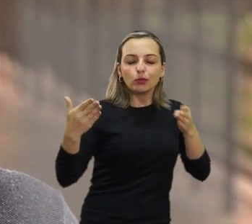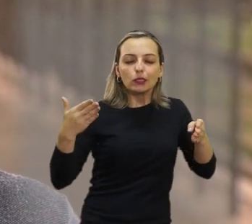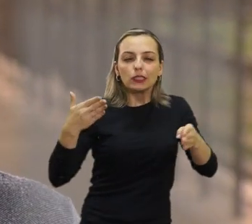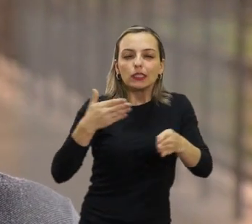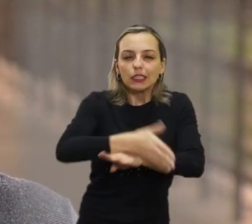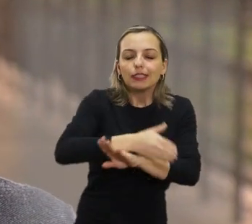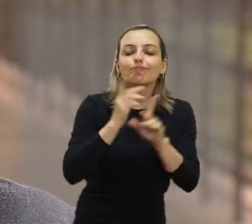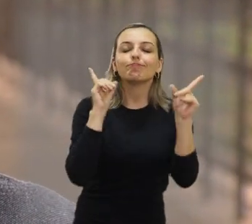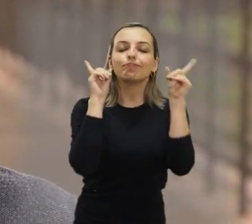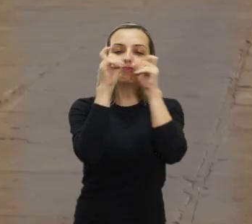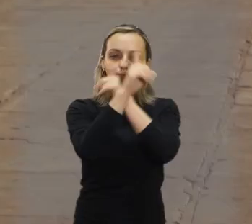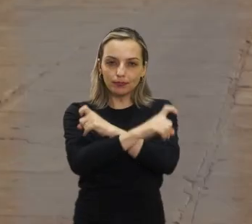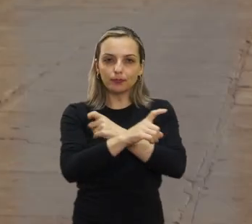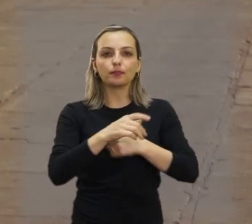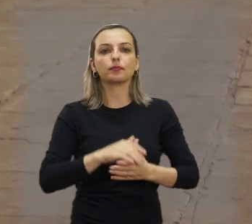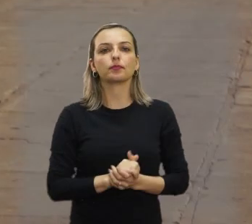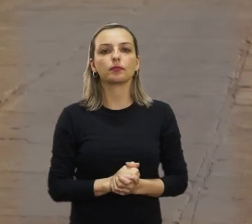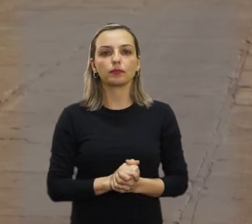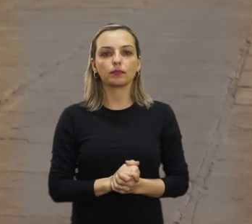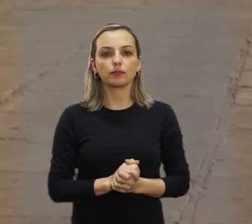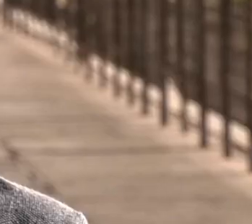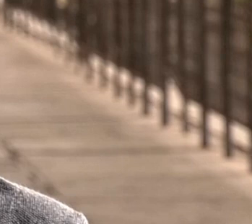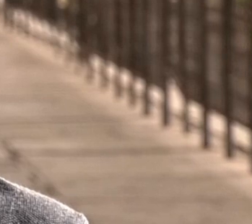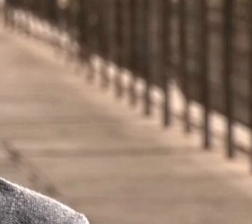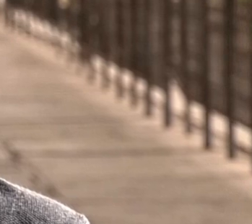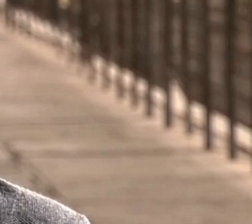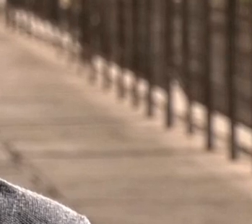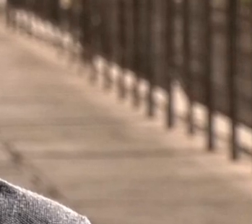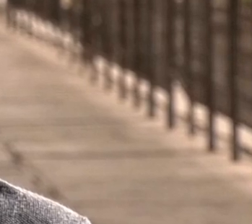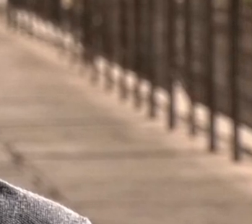isolada, ela não tinha tanto acesso, assim, era um acesso um pouco mais difícil.